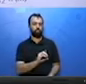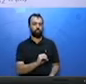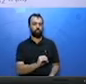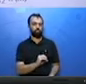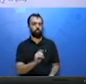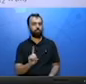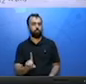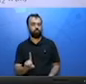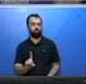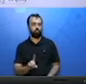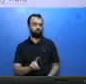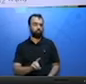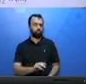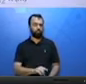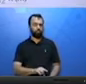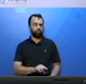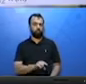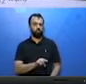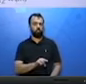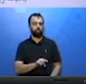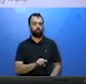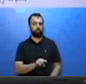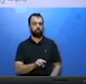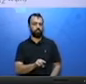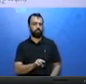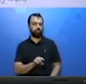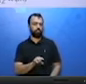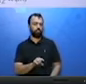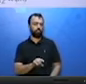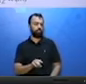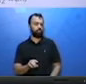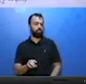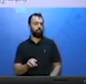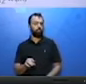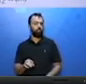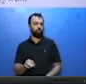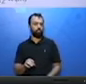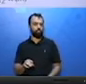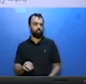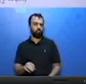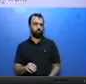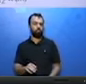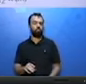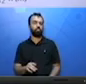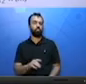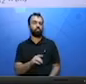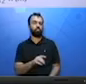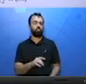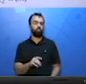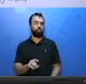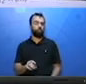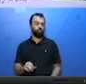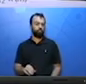ali do eixo y. E 0 e 5. Vai ser em cima ali do número